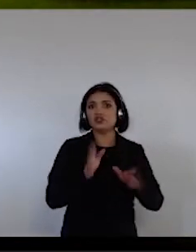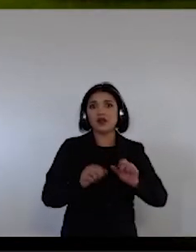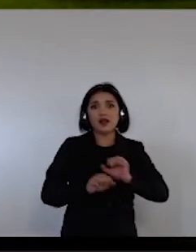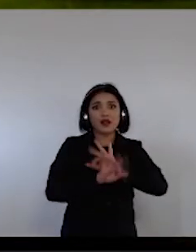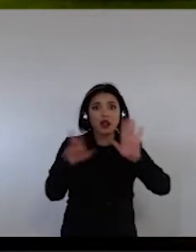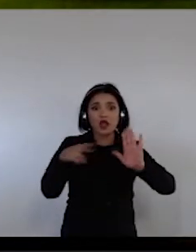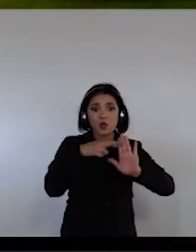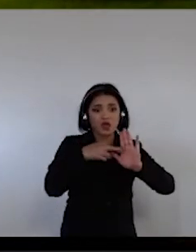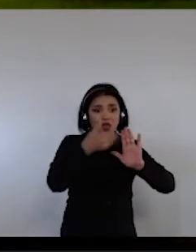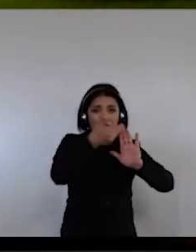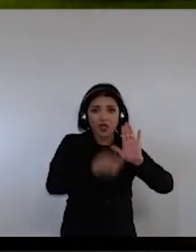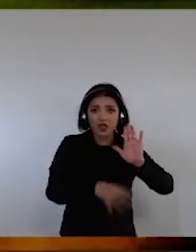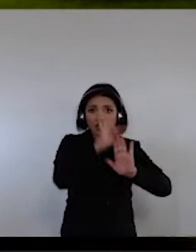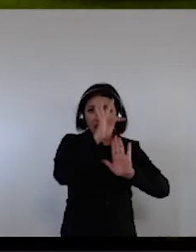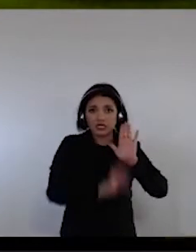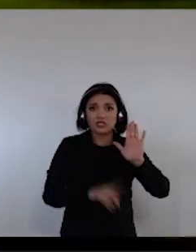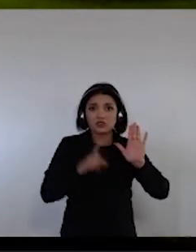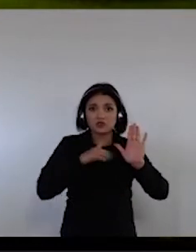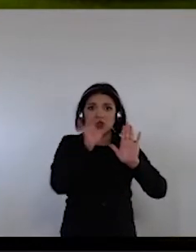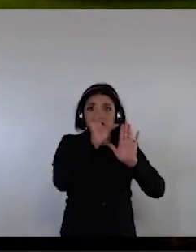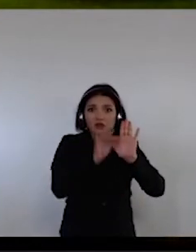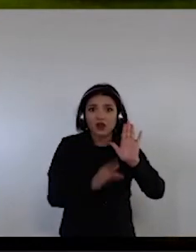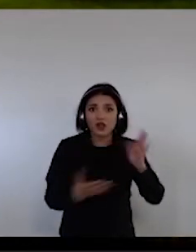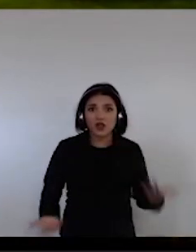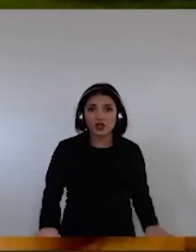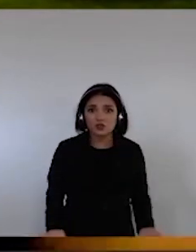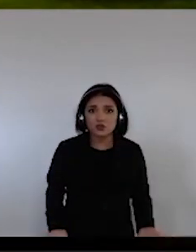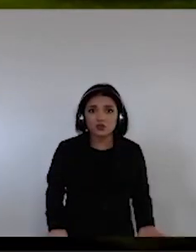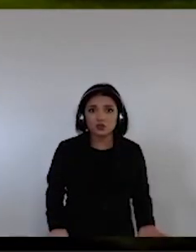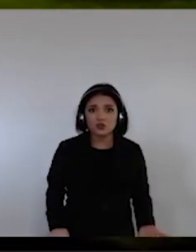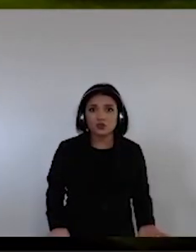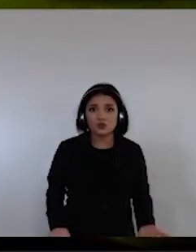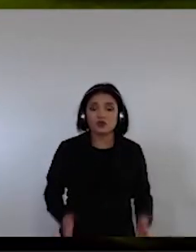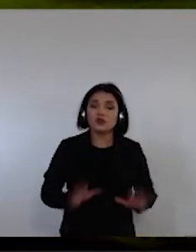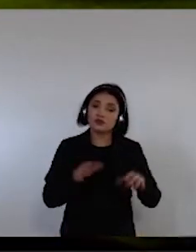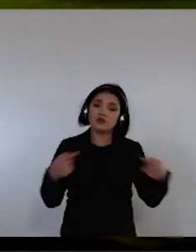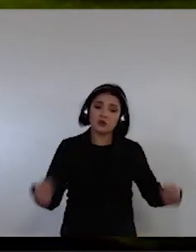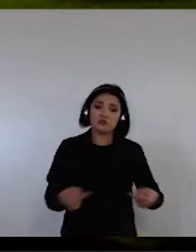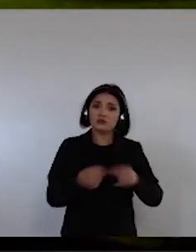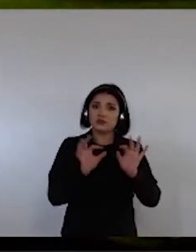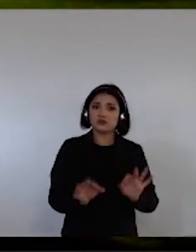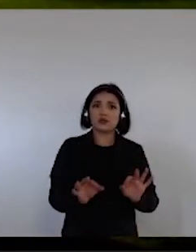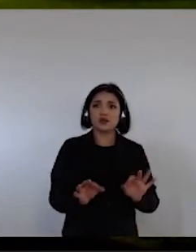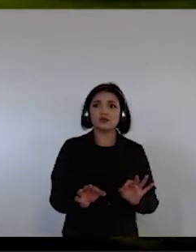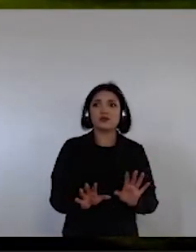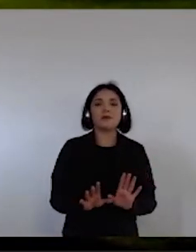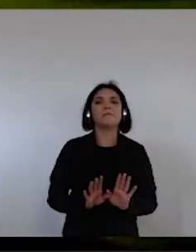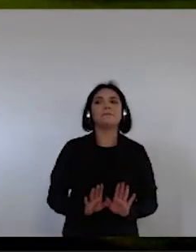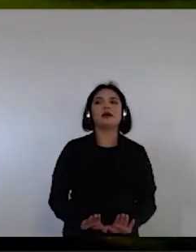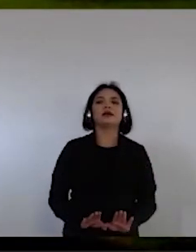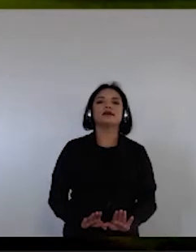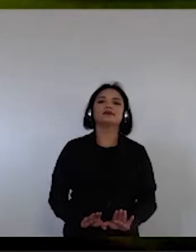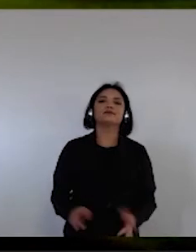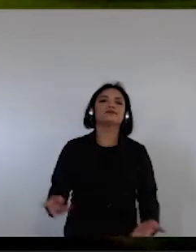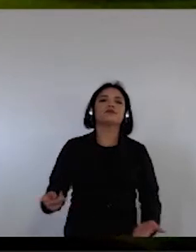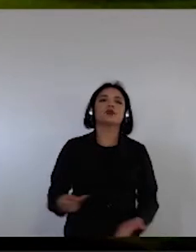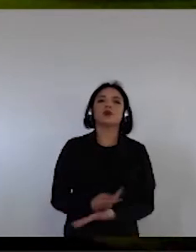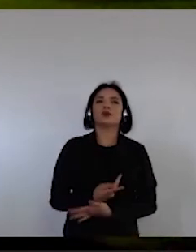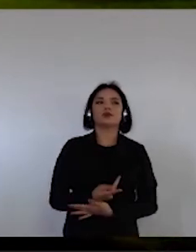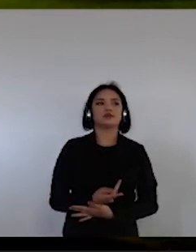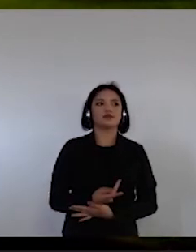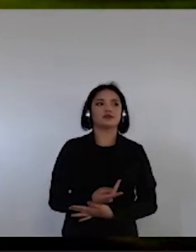consiga falar, às vezes que eu falei com ela em audiência, e agora na pandemia, tenho falado com alguns magistrados, alguns ministros, alguns